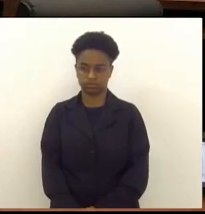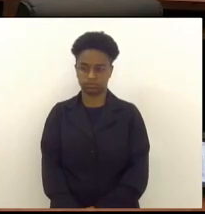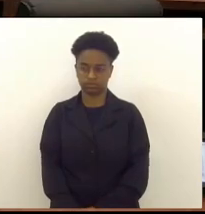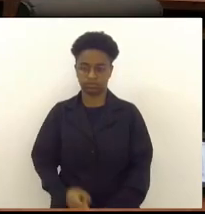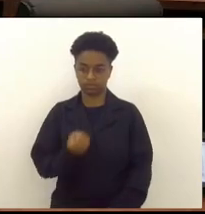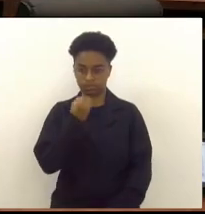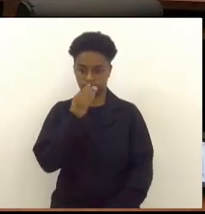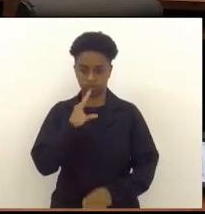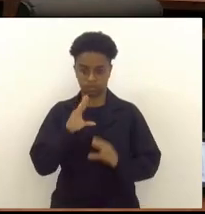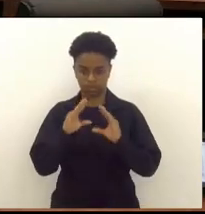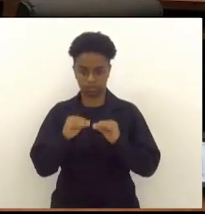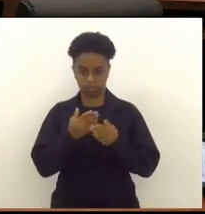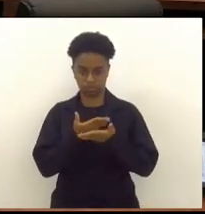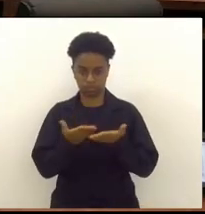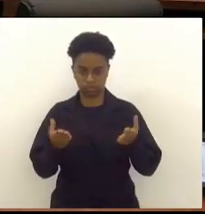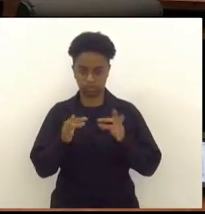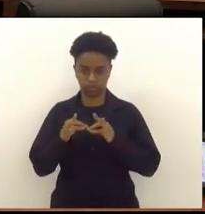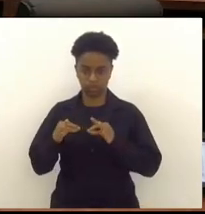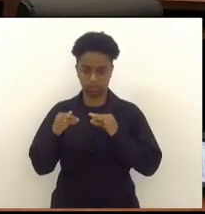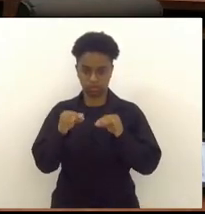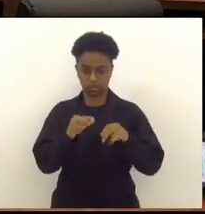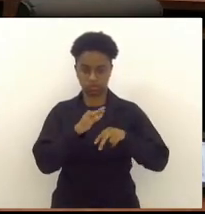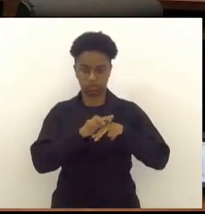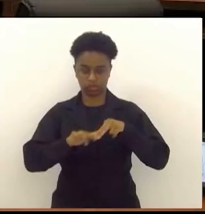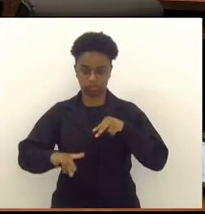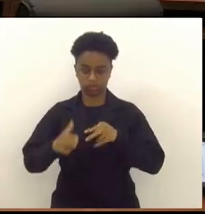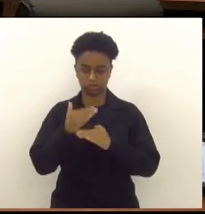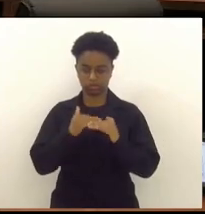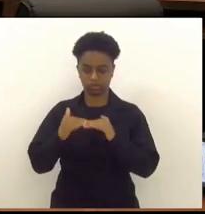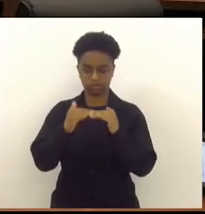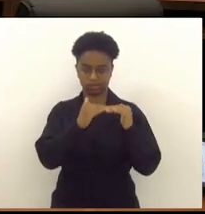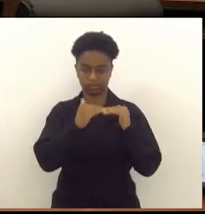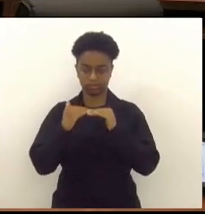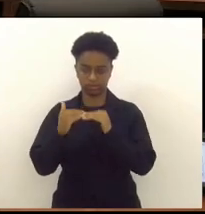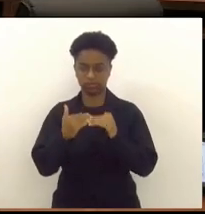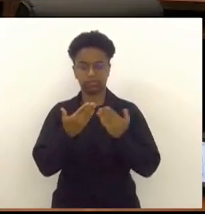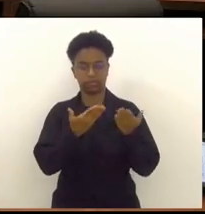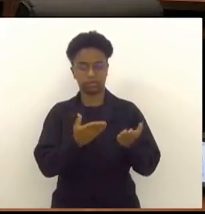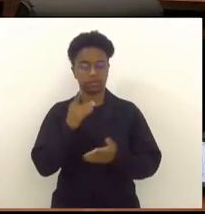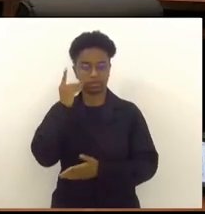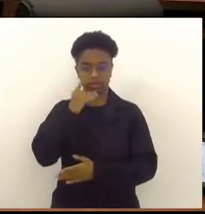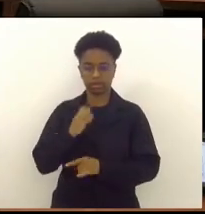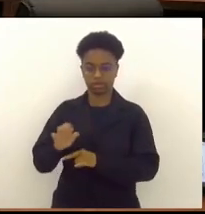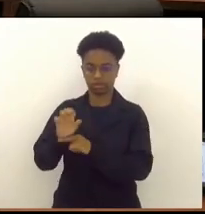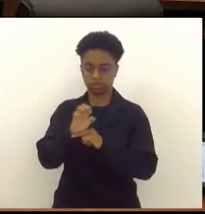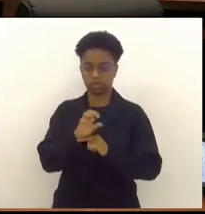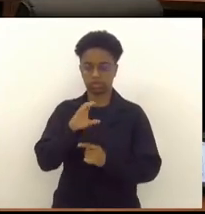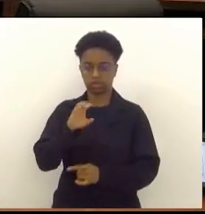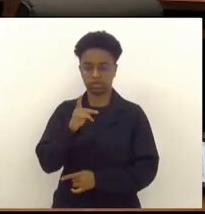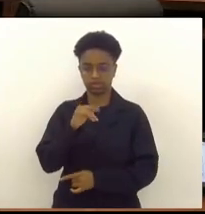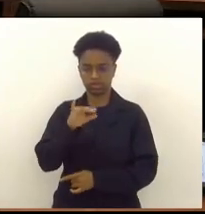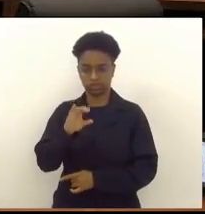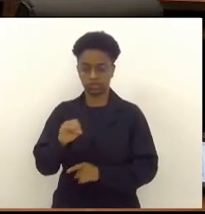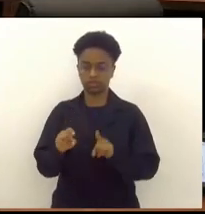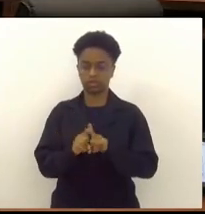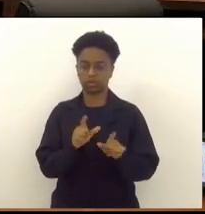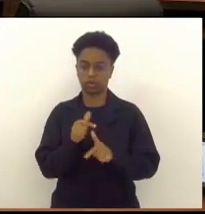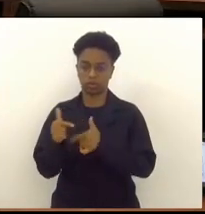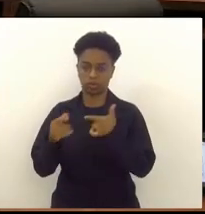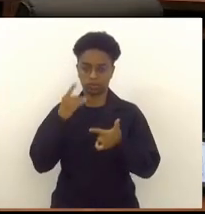Boa noite a todos, todas e todes. Excelentíssimo deputado estadual Chico Machado, demais